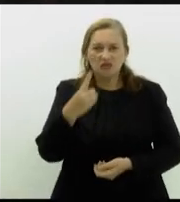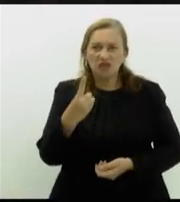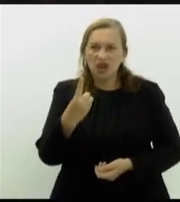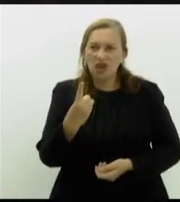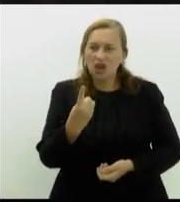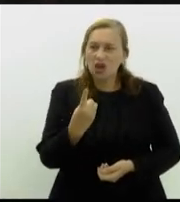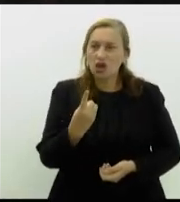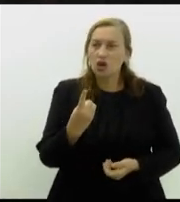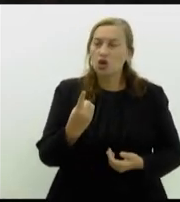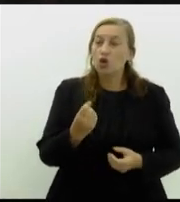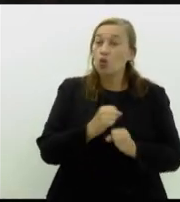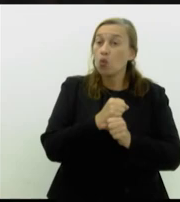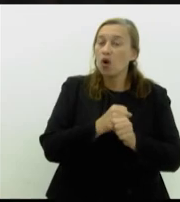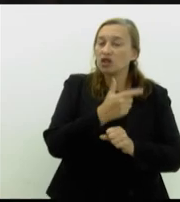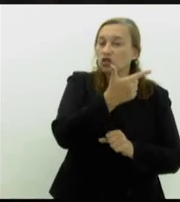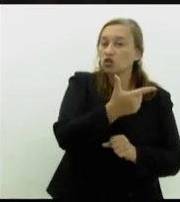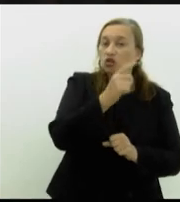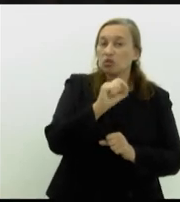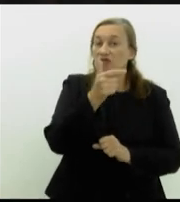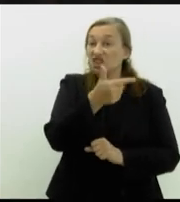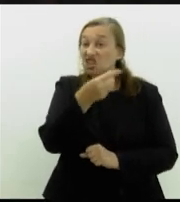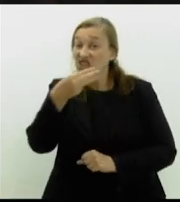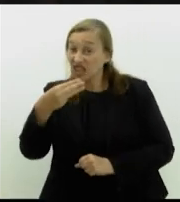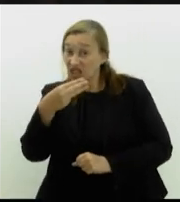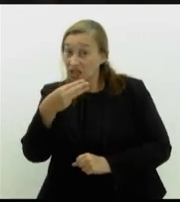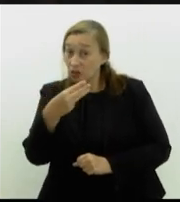de 2023,